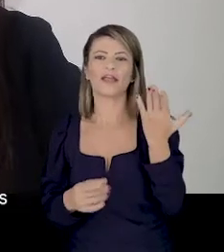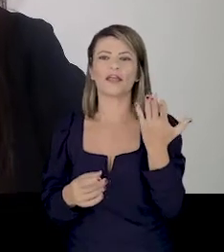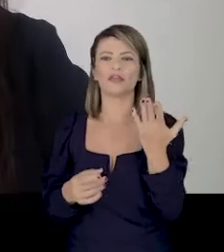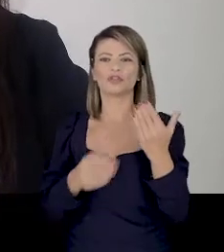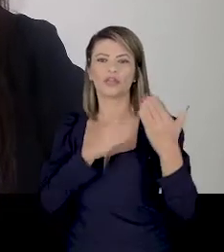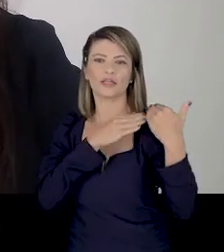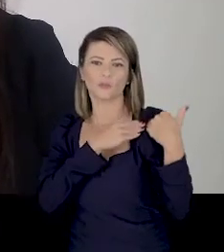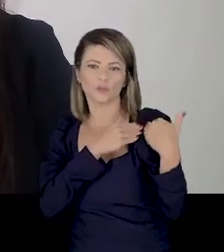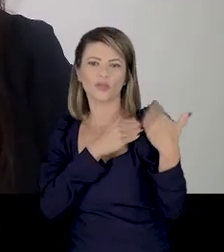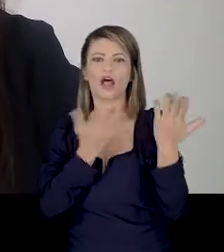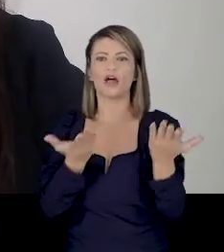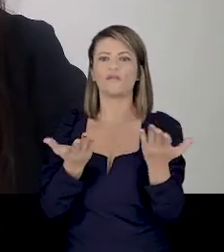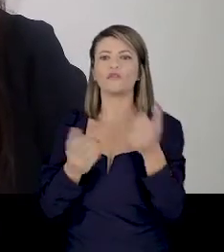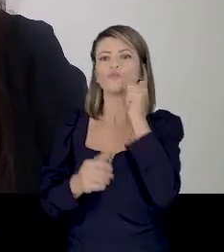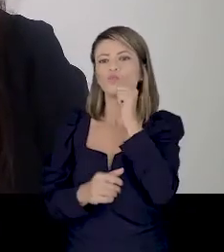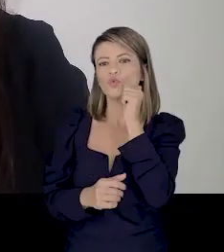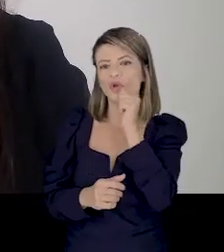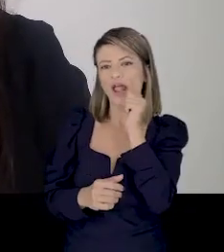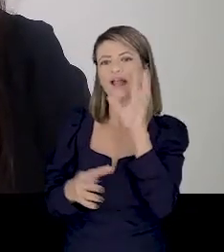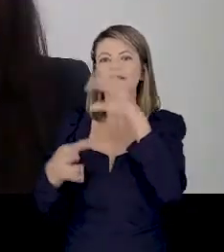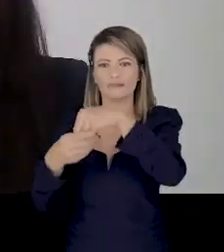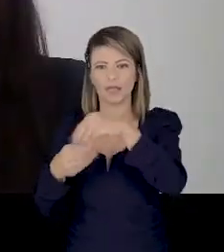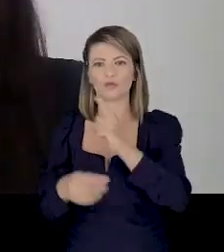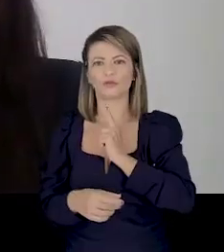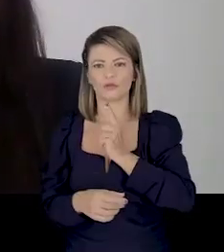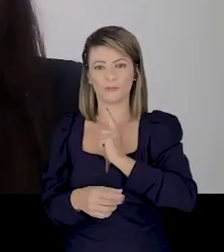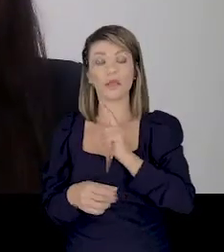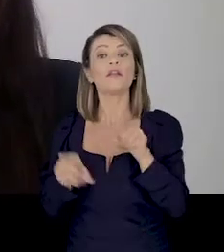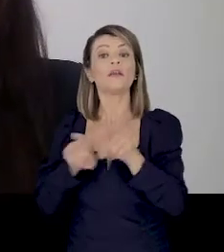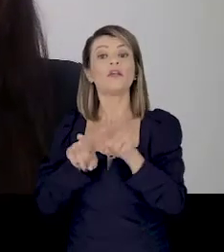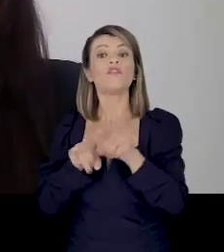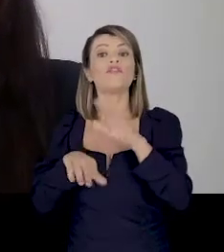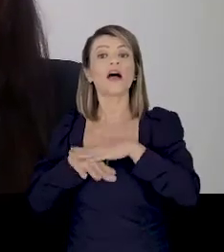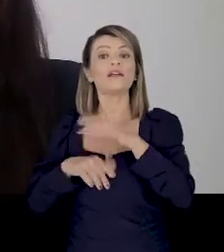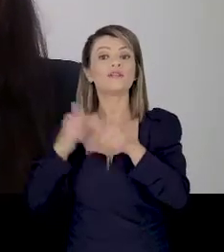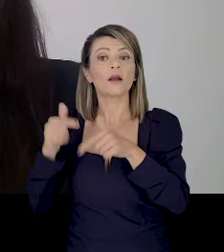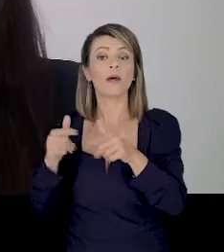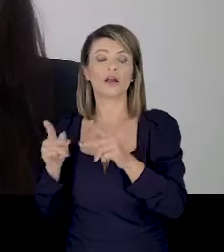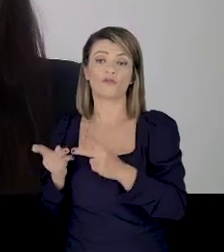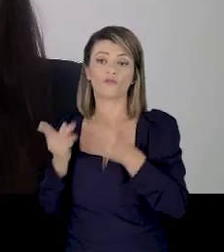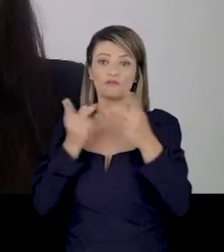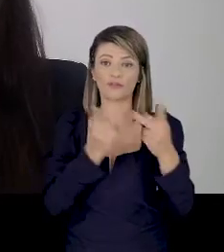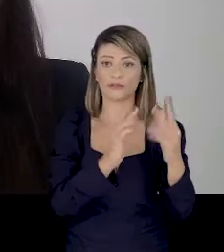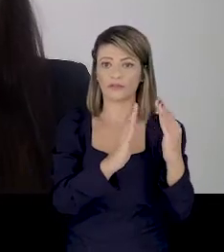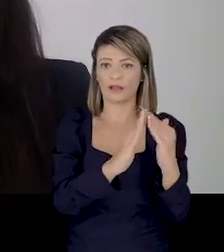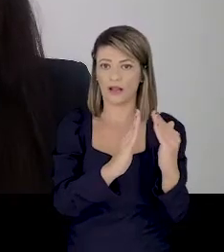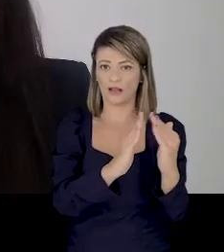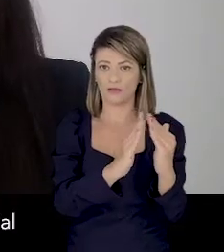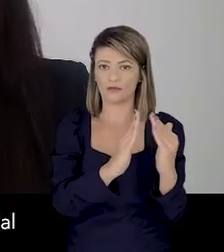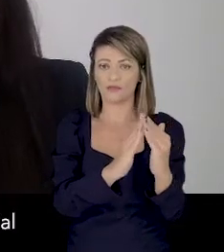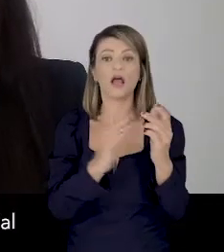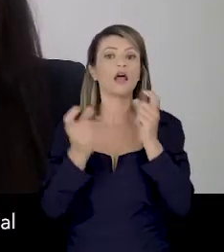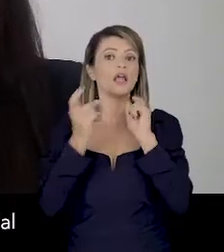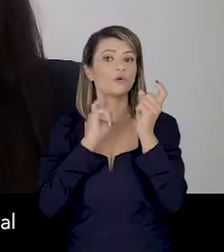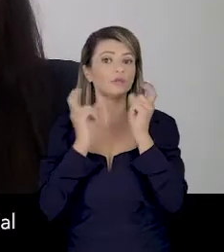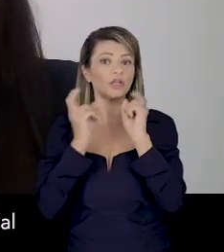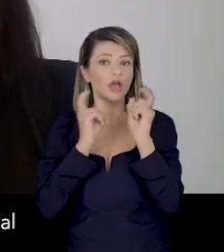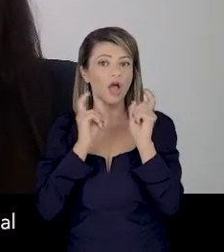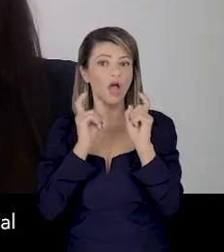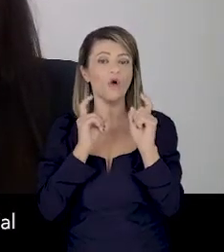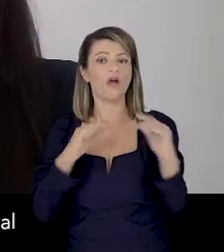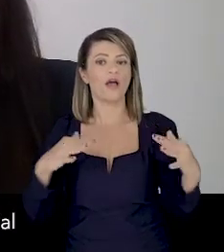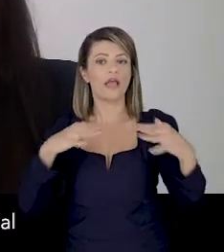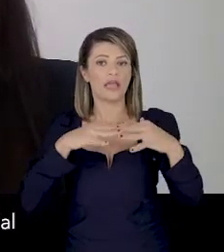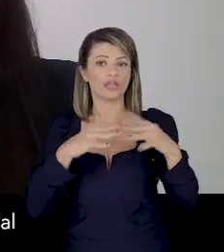adolescentes, responsáveis, mulheres. Também são realizadas visitas domiciliares, reuniões